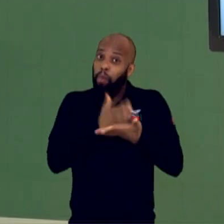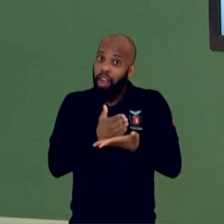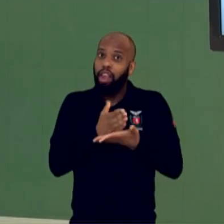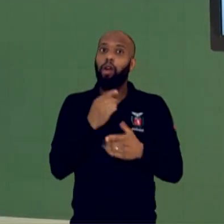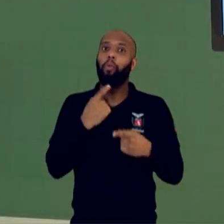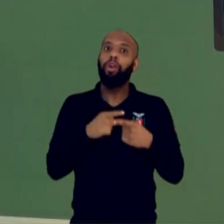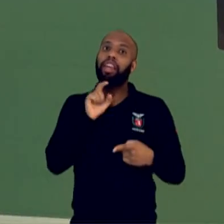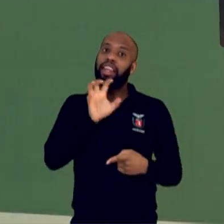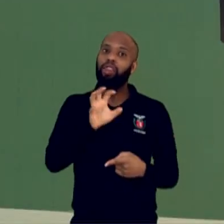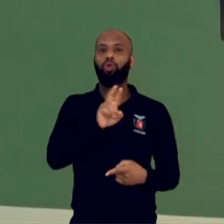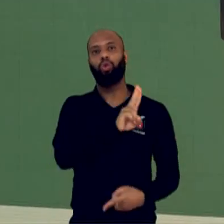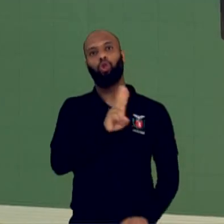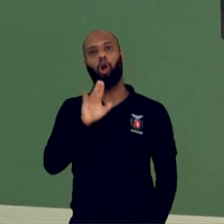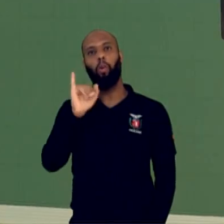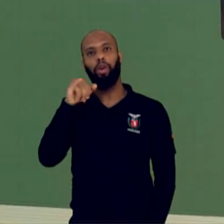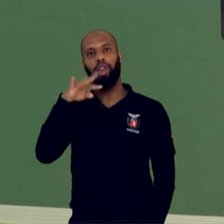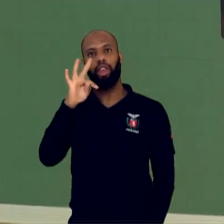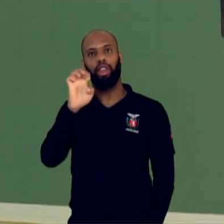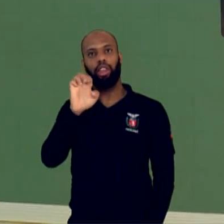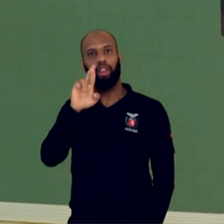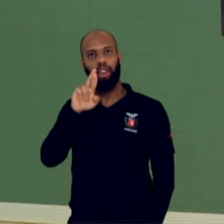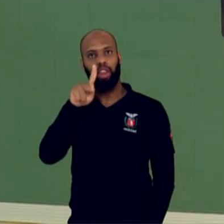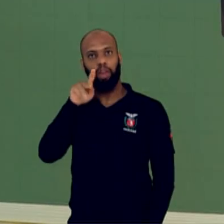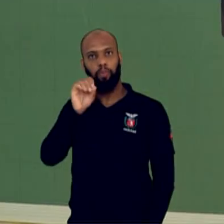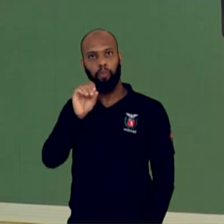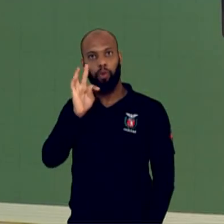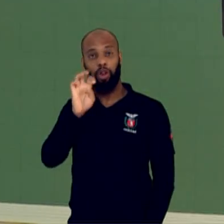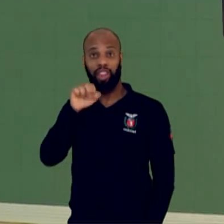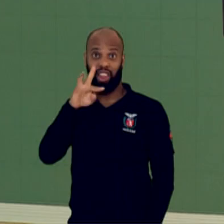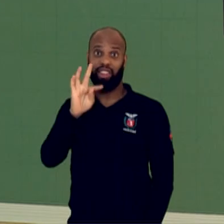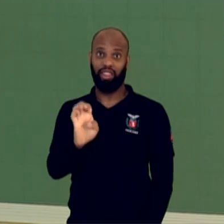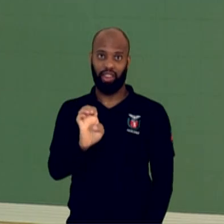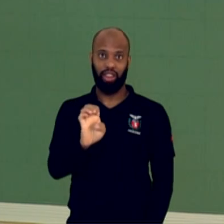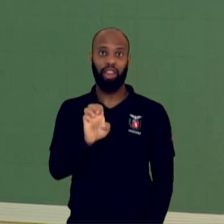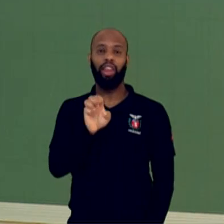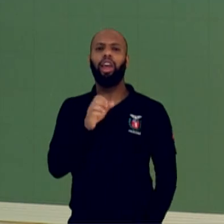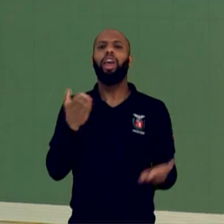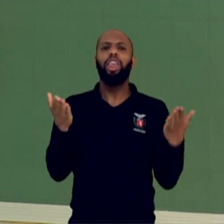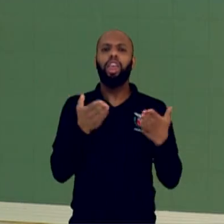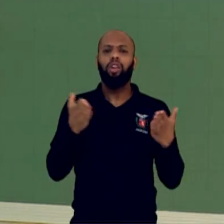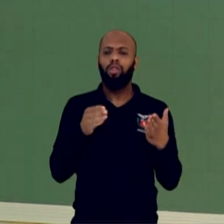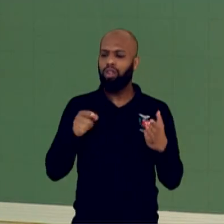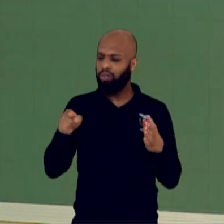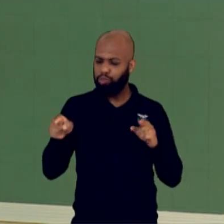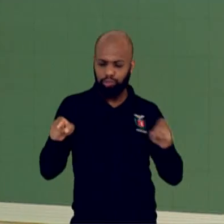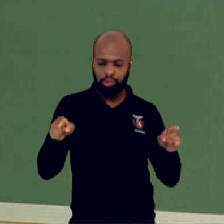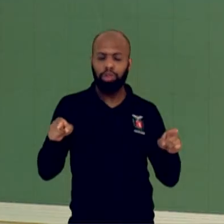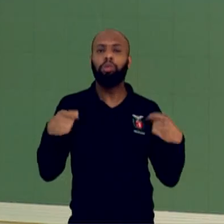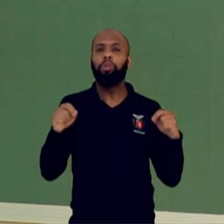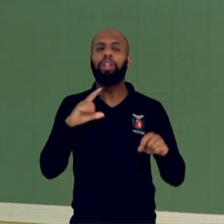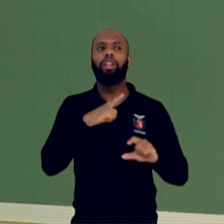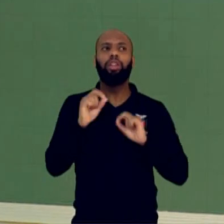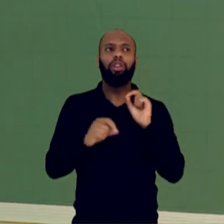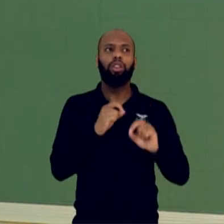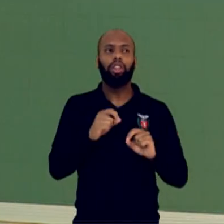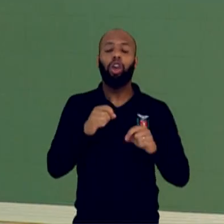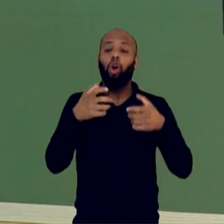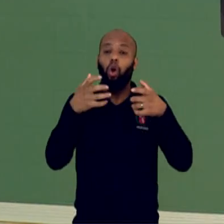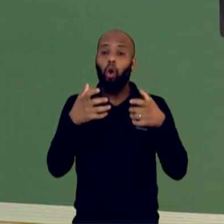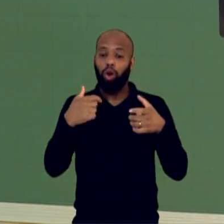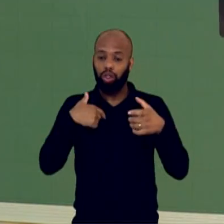é isso que dá o nome para a alavanca, o que está no meio dela. Então, a força potente. E nas extremidades? Tem que estar o meu ponto de